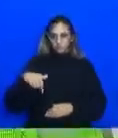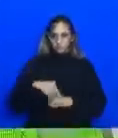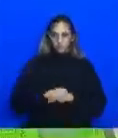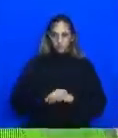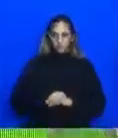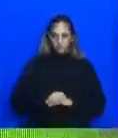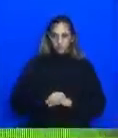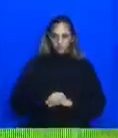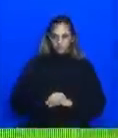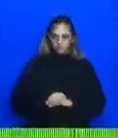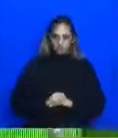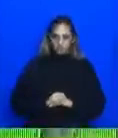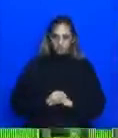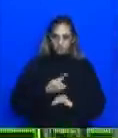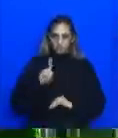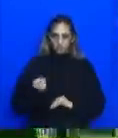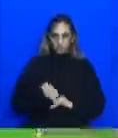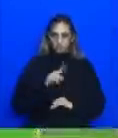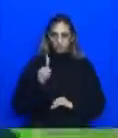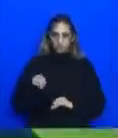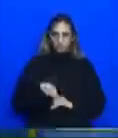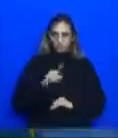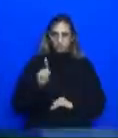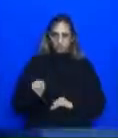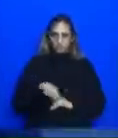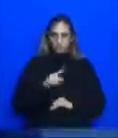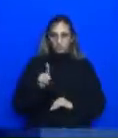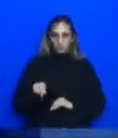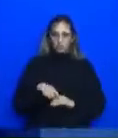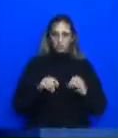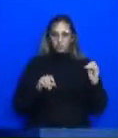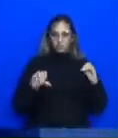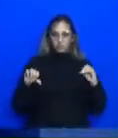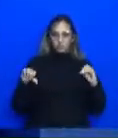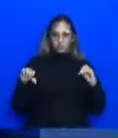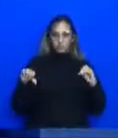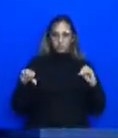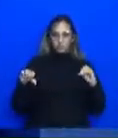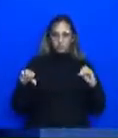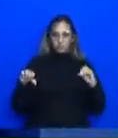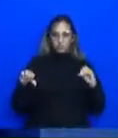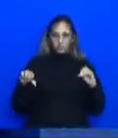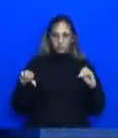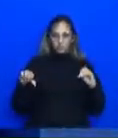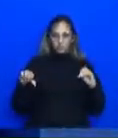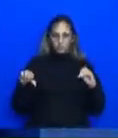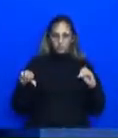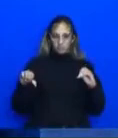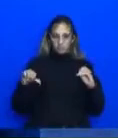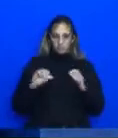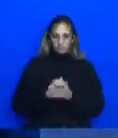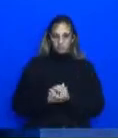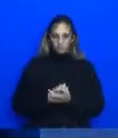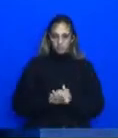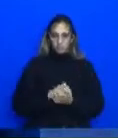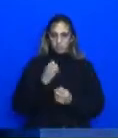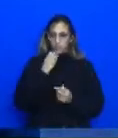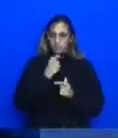valendo. Globo recarregado, embaralhando 10 bolas numeradas de 0 a 9. Pode ser agora. Boa